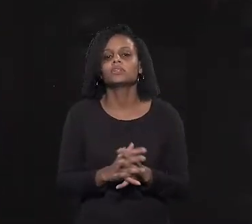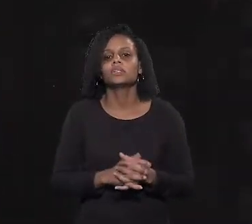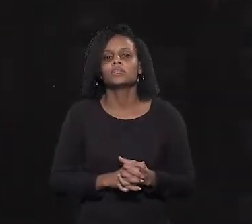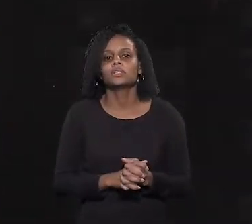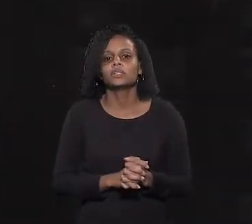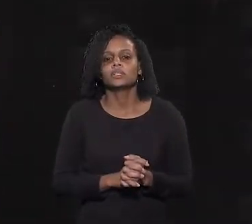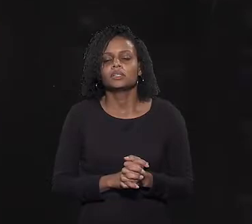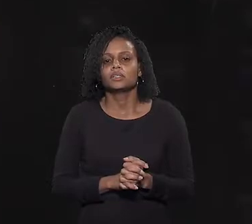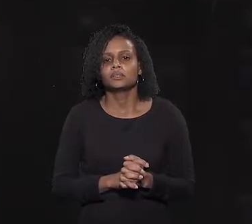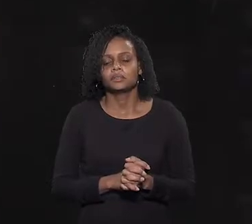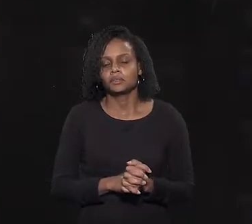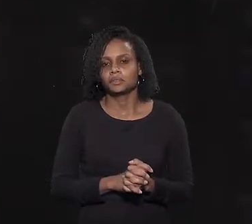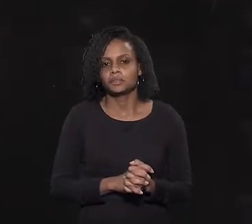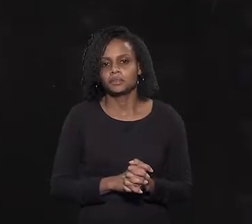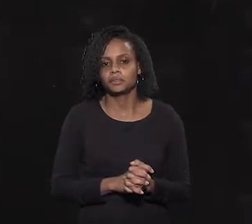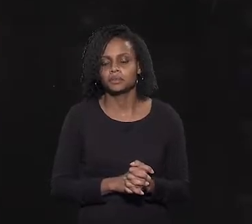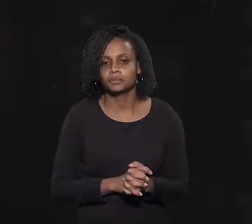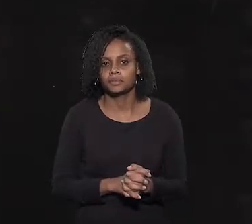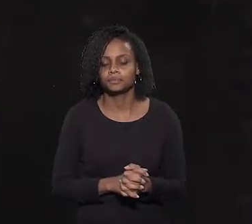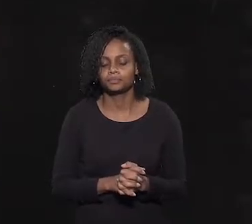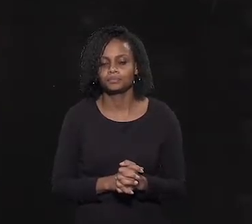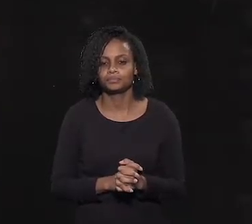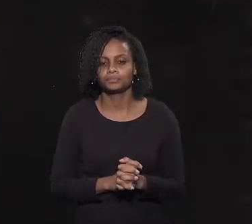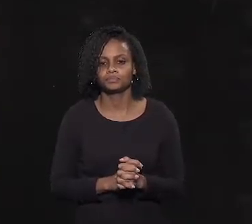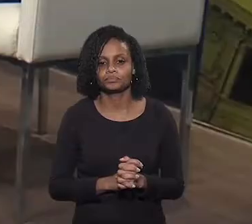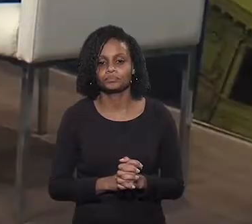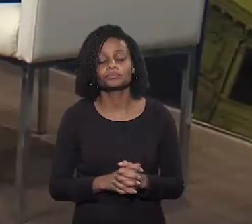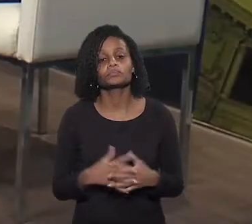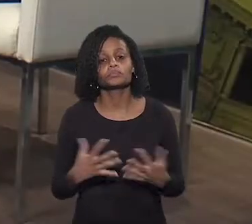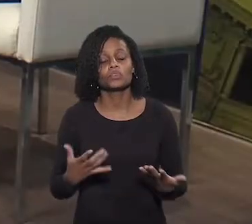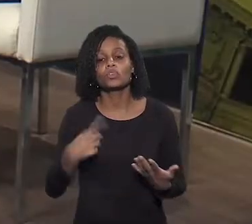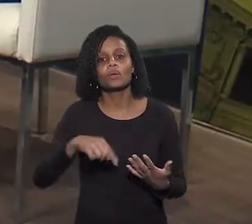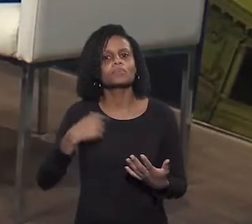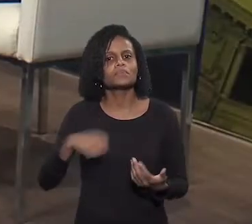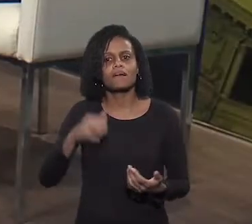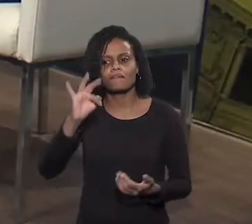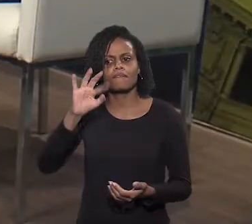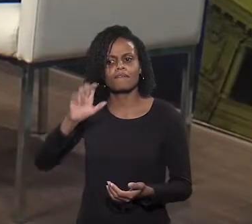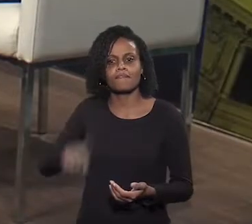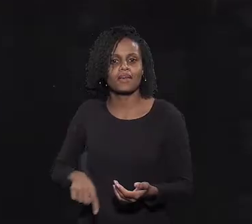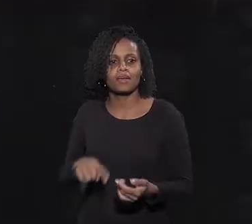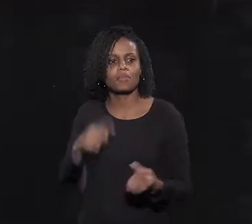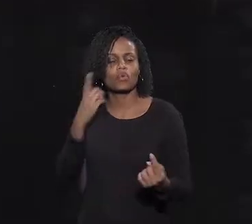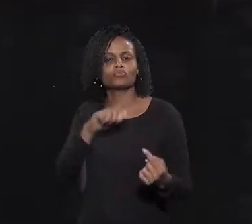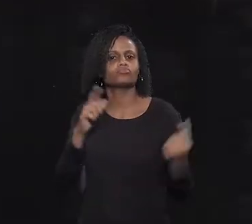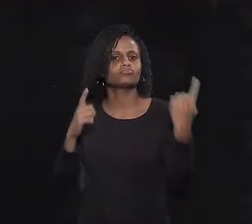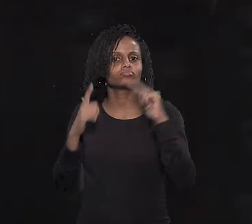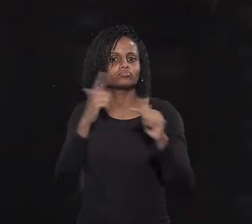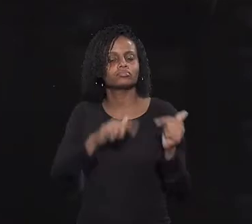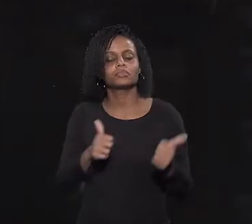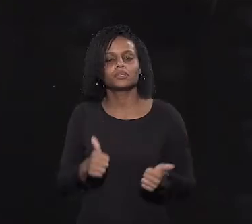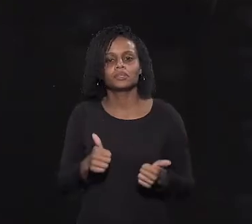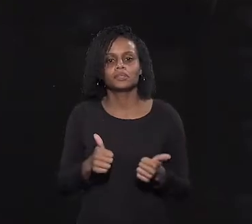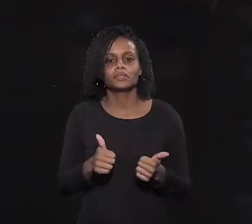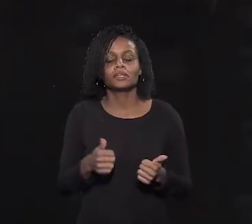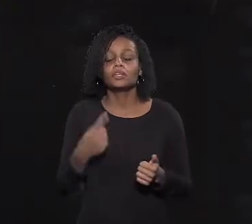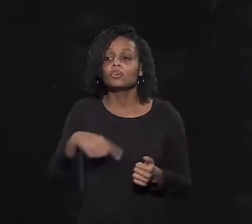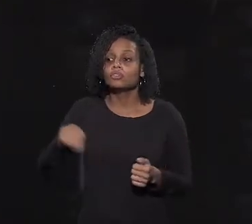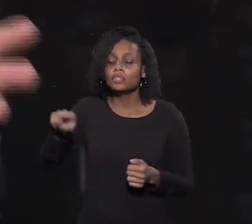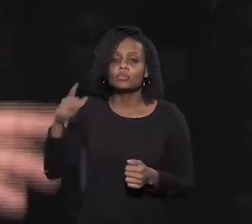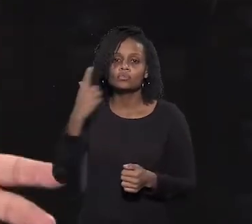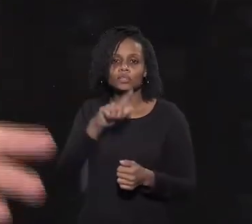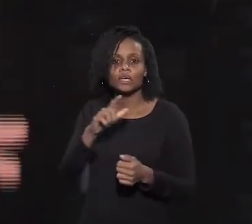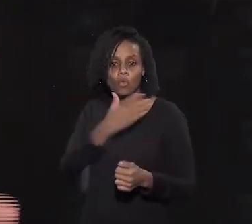25%. 25 acolhidos. Sim. Então não é o total. Tem que ter fé mesmo para dar certo. Então você recebe esse financiamento,